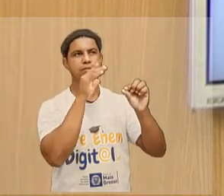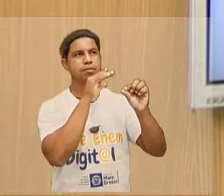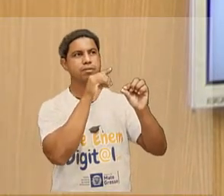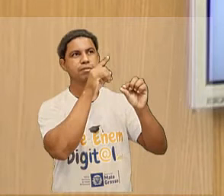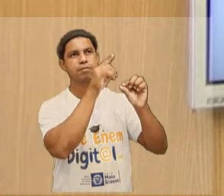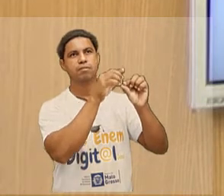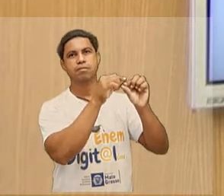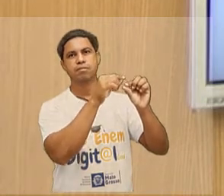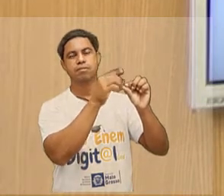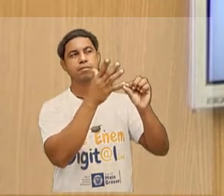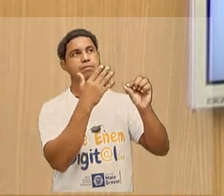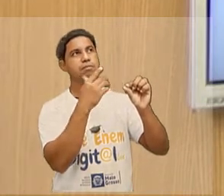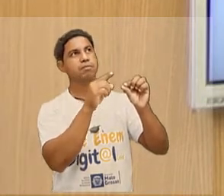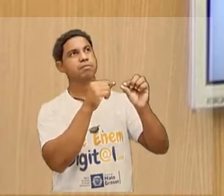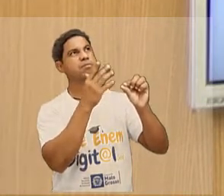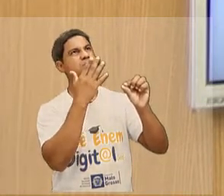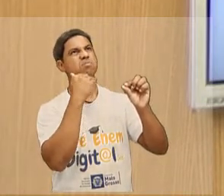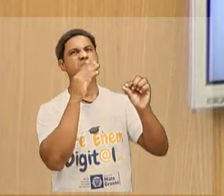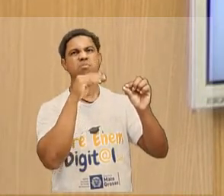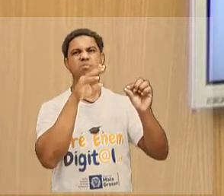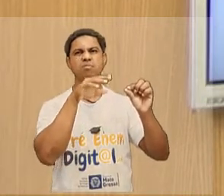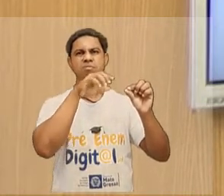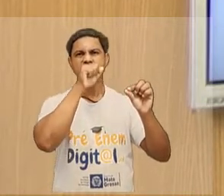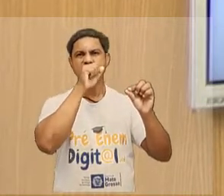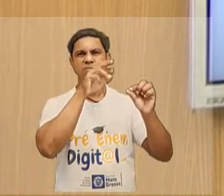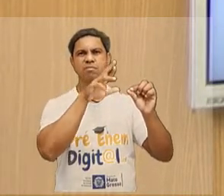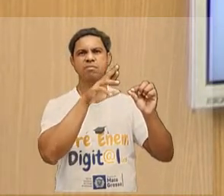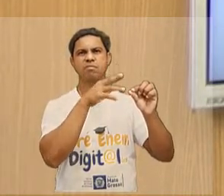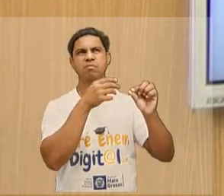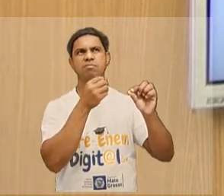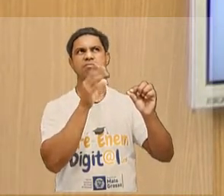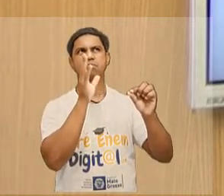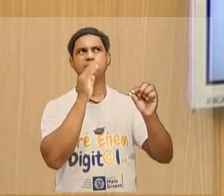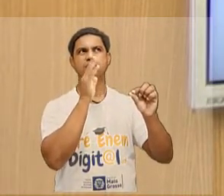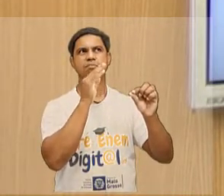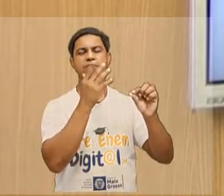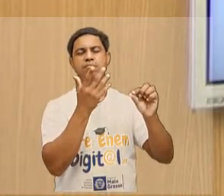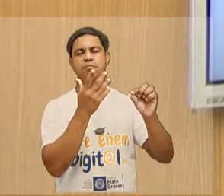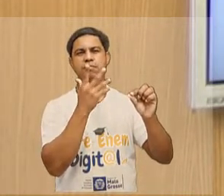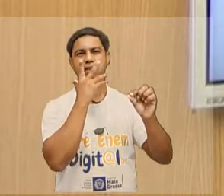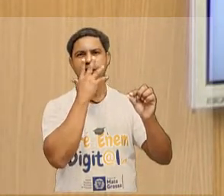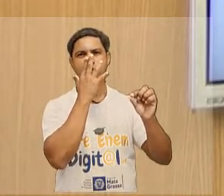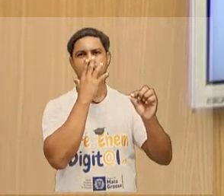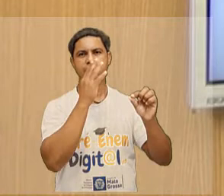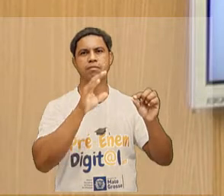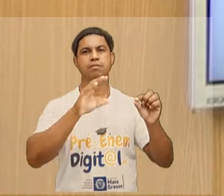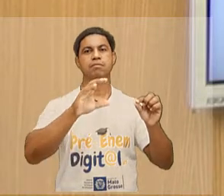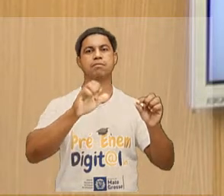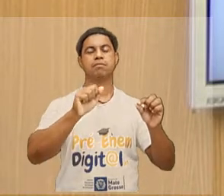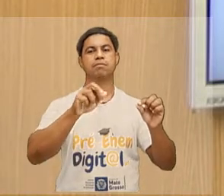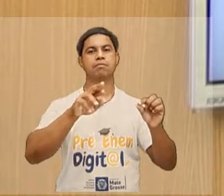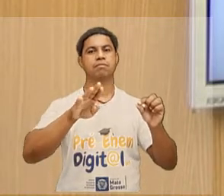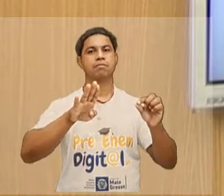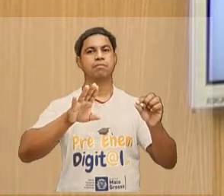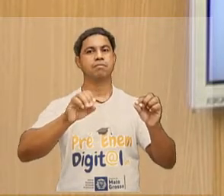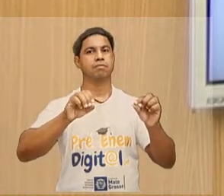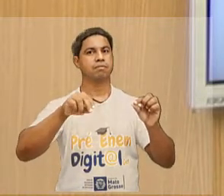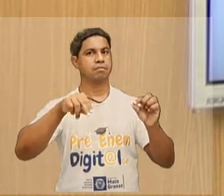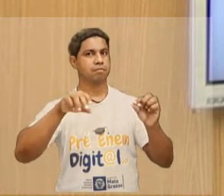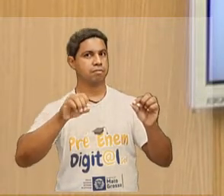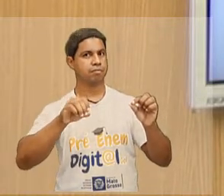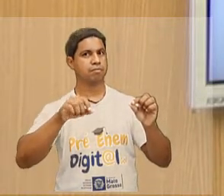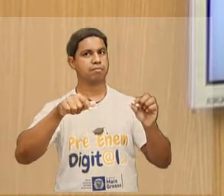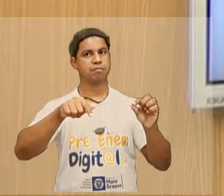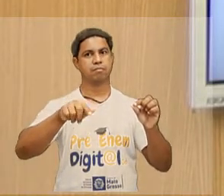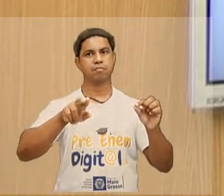borradinho, né? Fica aquele cheirinho de carbono queimado, ok? Cheirinho gostoso, né? Quando isso estiver acontecendo naquele banho que você tem lá